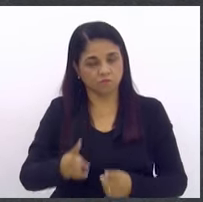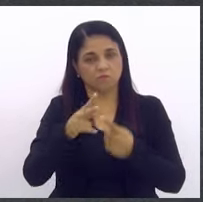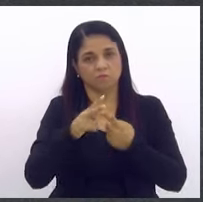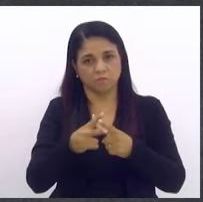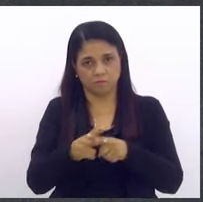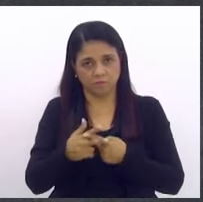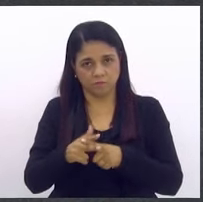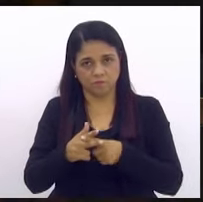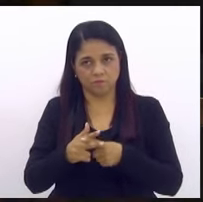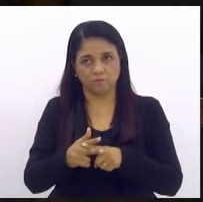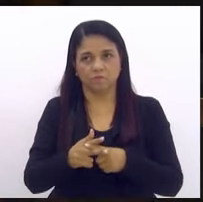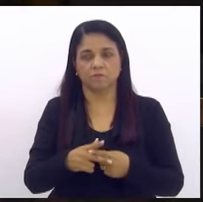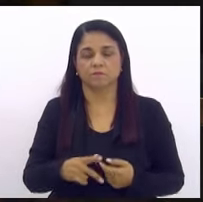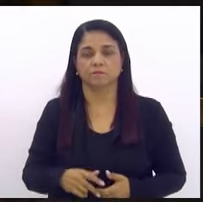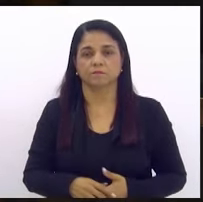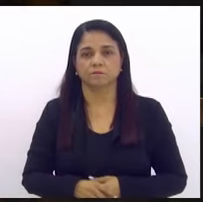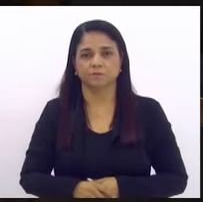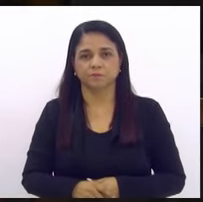presidente.